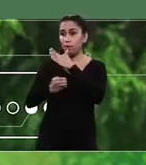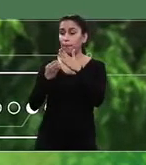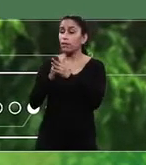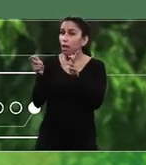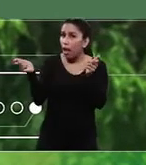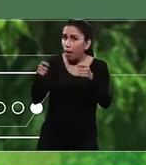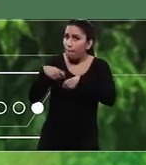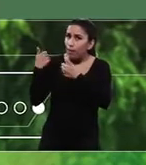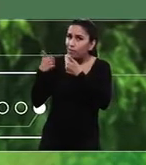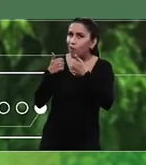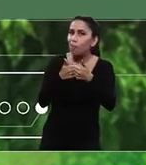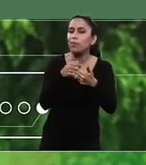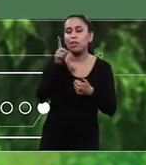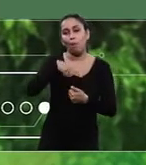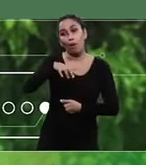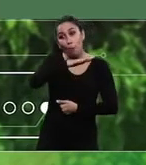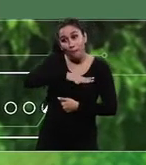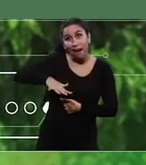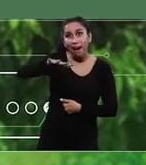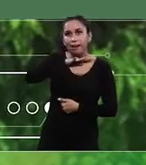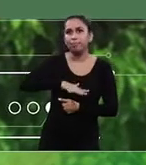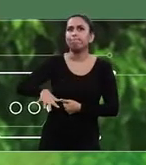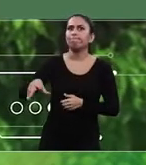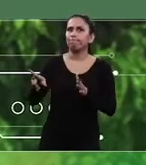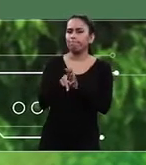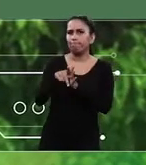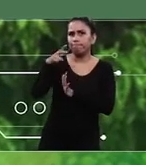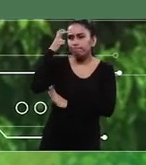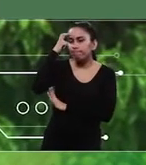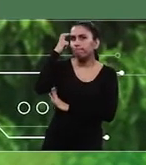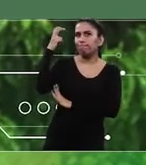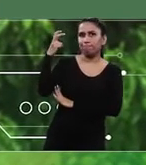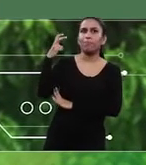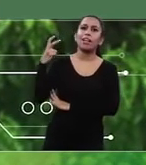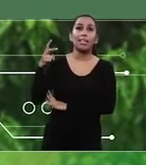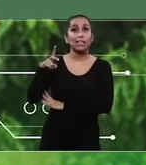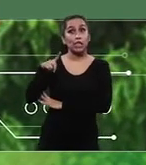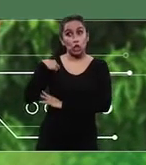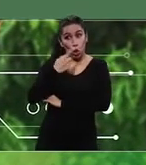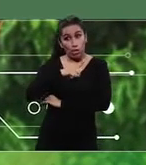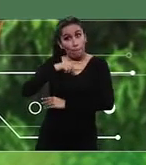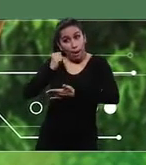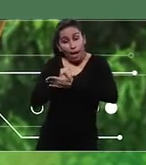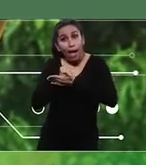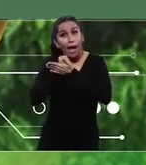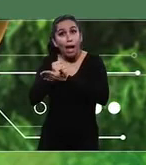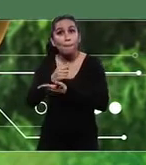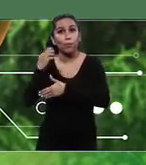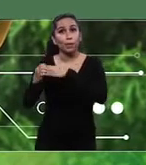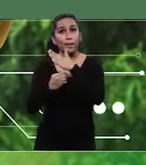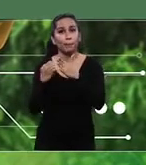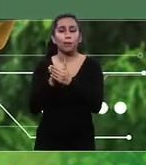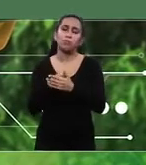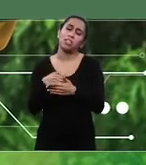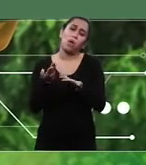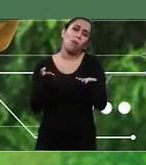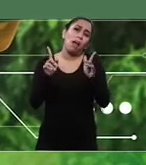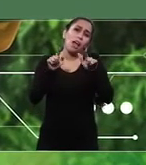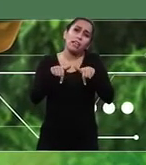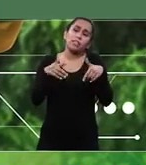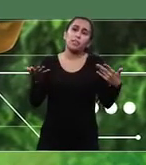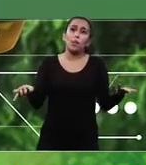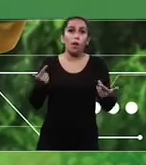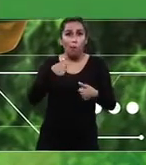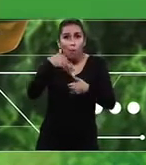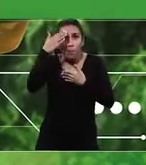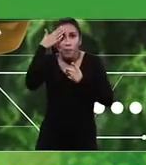a área de inteligência da Apex está à disposição para apoiar as nossas empresas nesse esforço. E é isso, gente. Eu agradeço. Pode